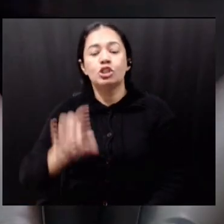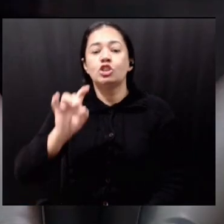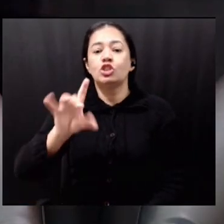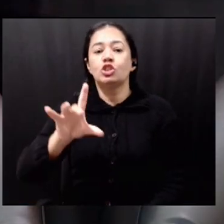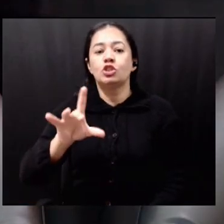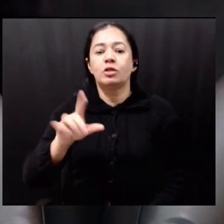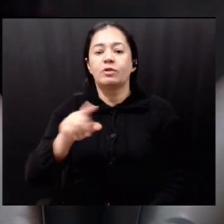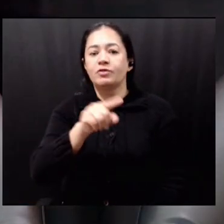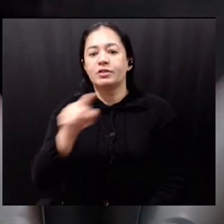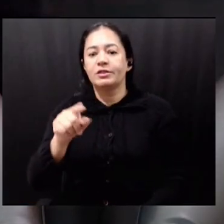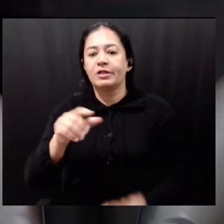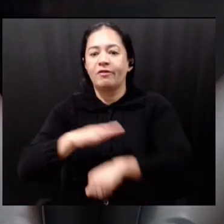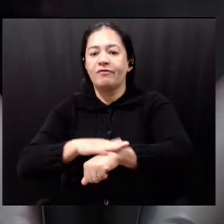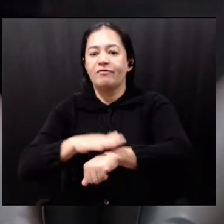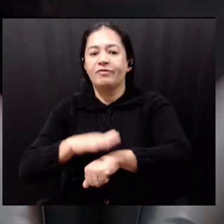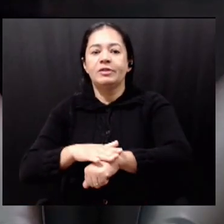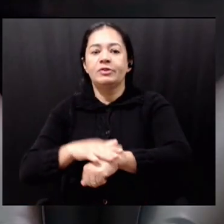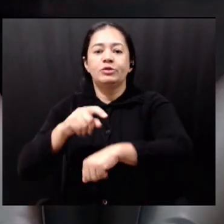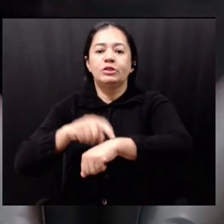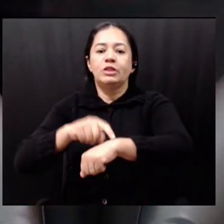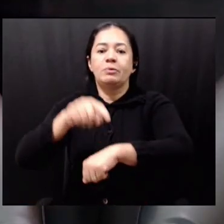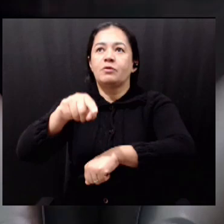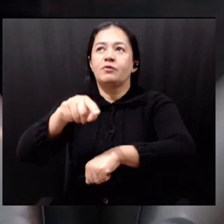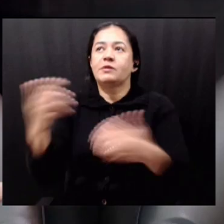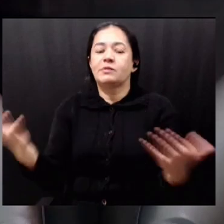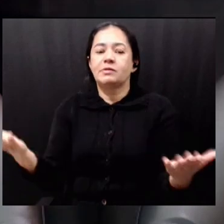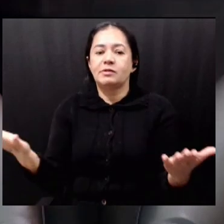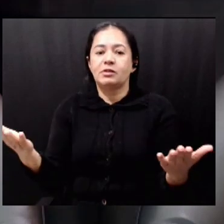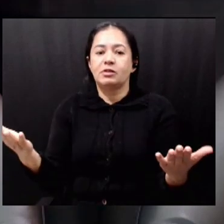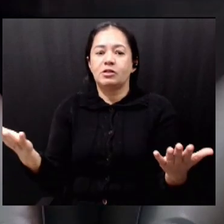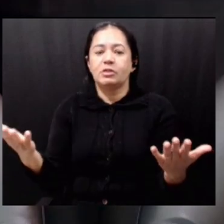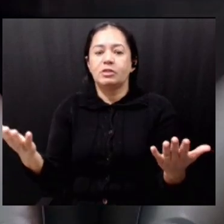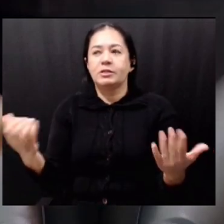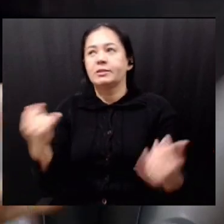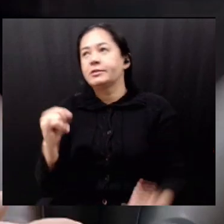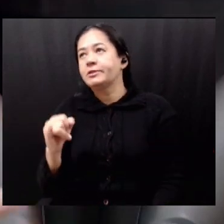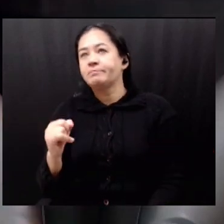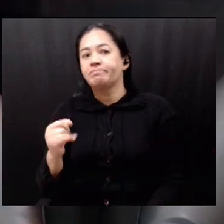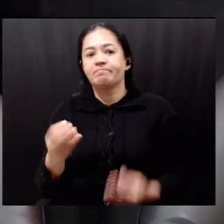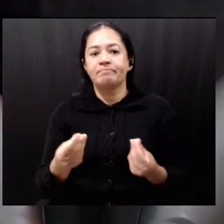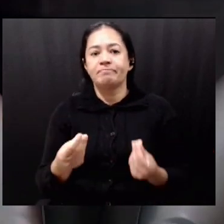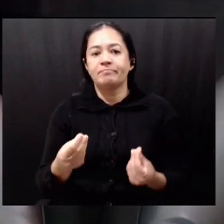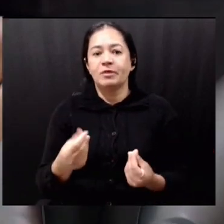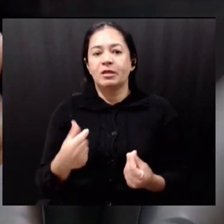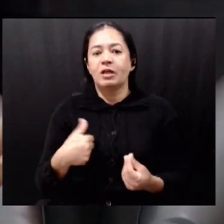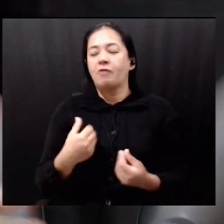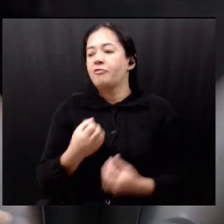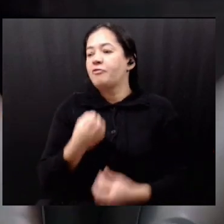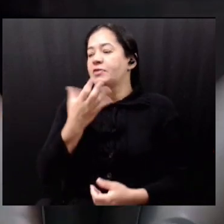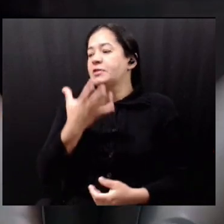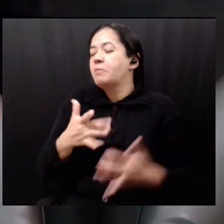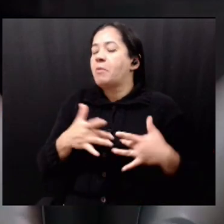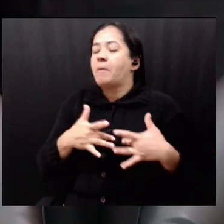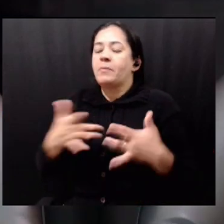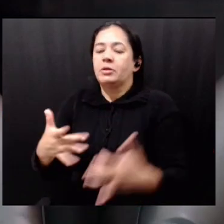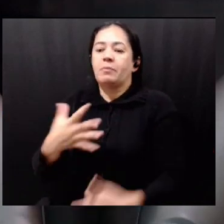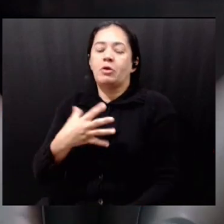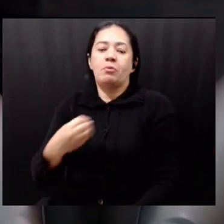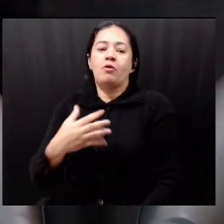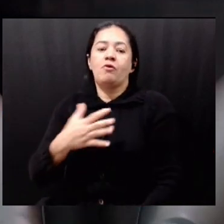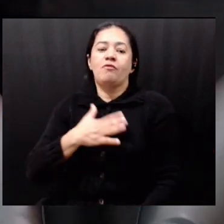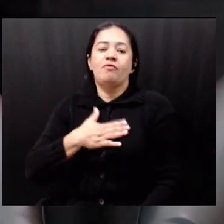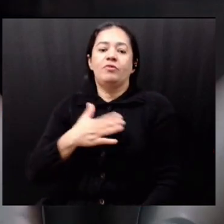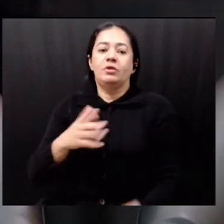ali, um tempo que você está fazendo como se você tivesse, tô fazendo uma bondade pro meu filho, porque eu tenho que fazer isso para ele. Não, isso